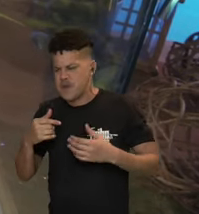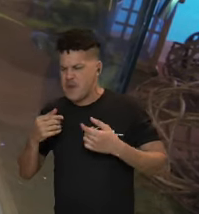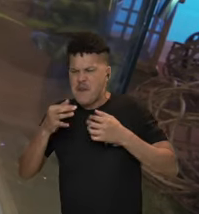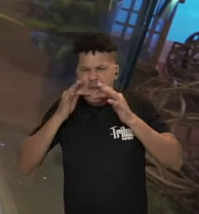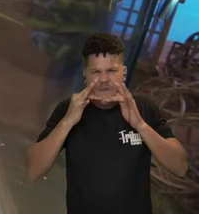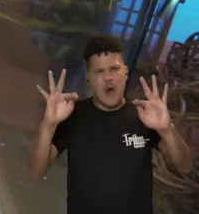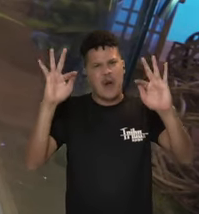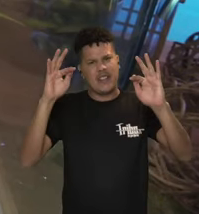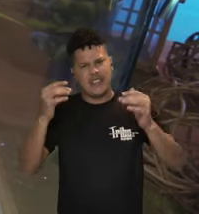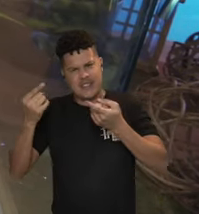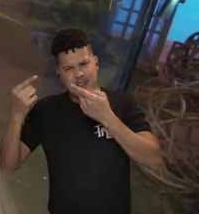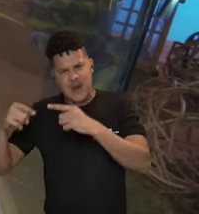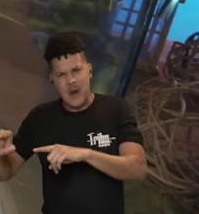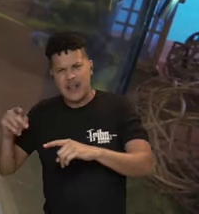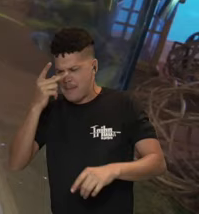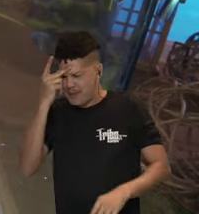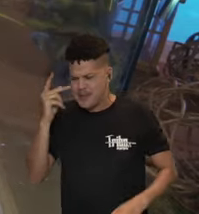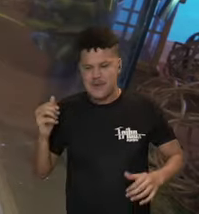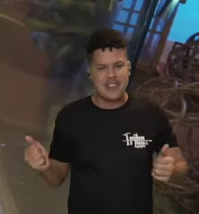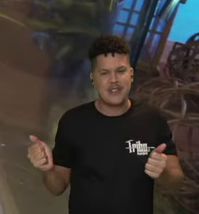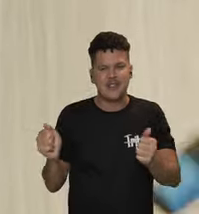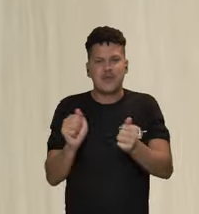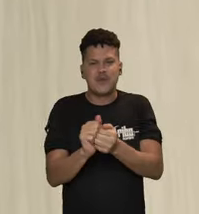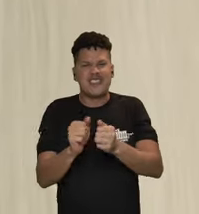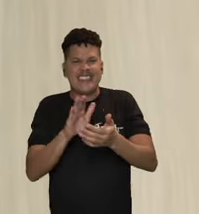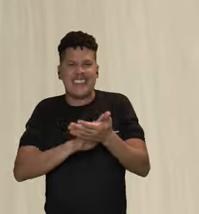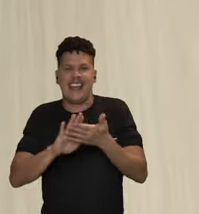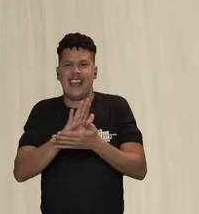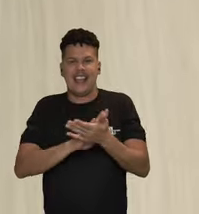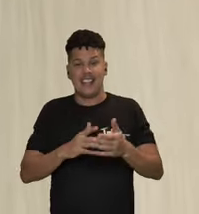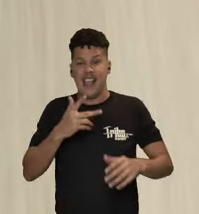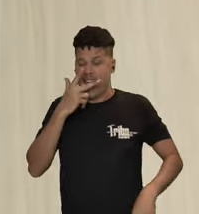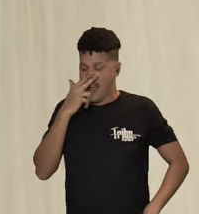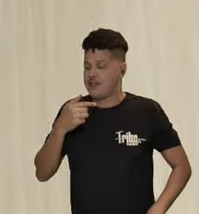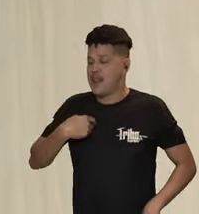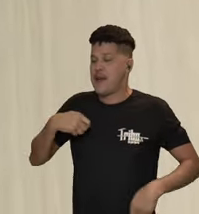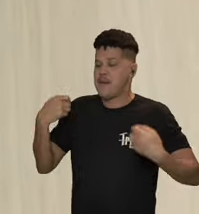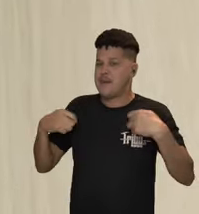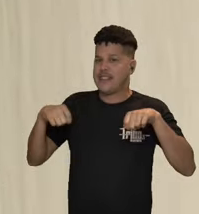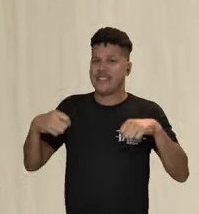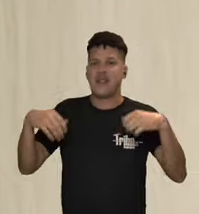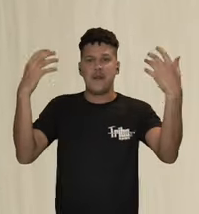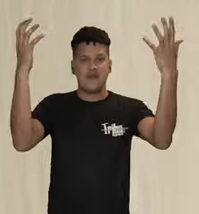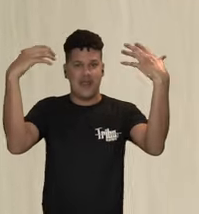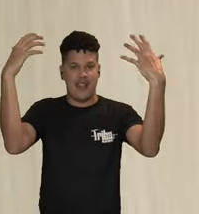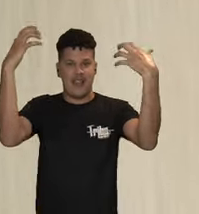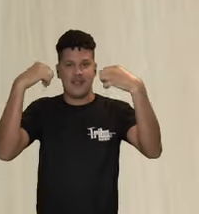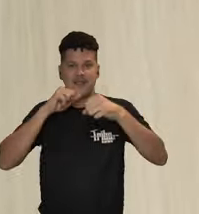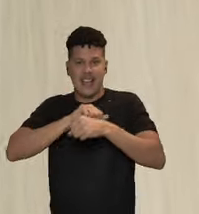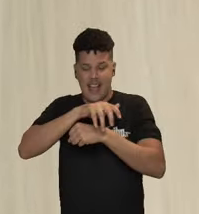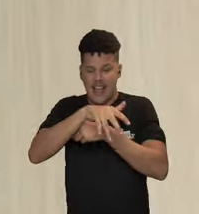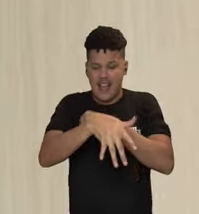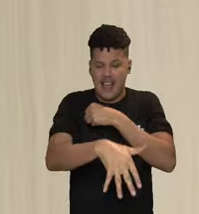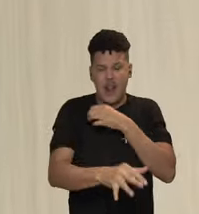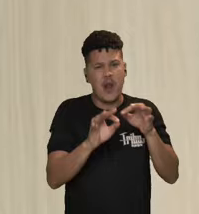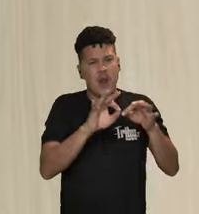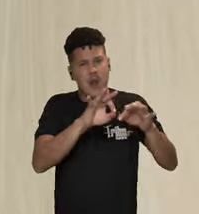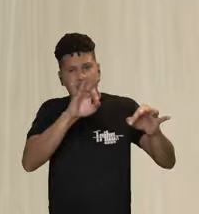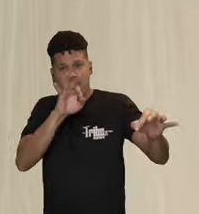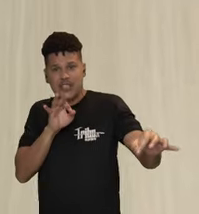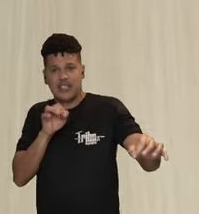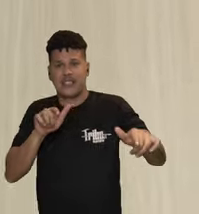e os que não somem nada. Acho que eu preciso é de um banho de cachoeira. Ficar longe da guerra e